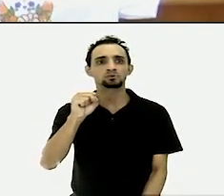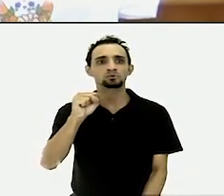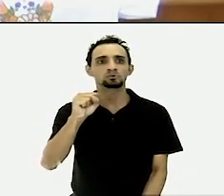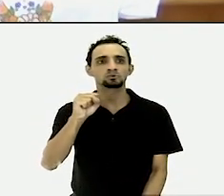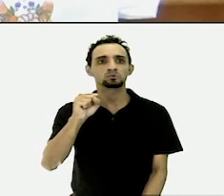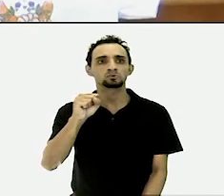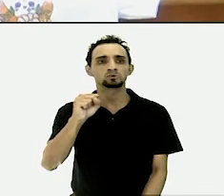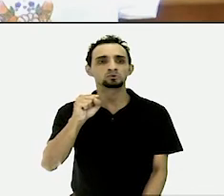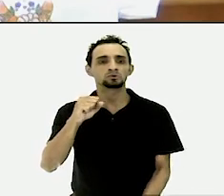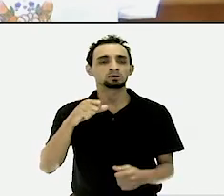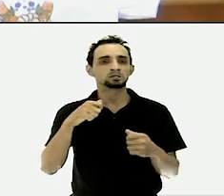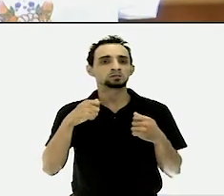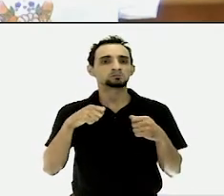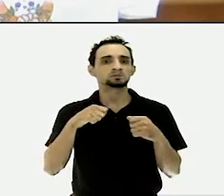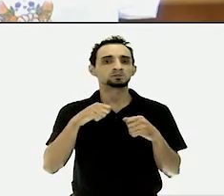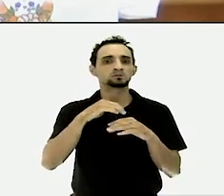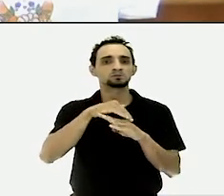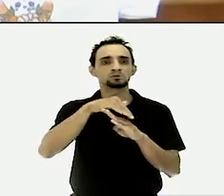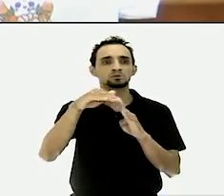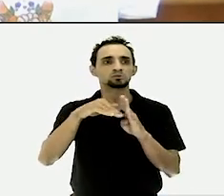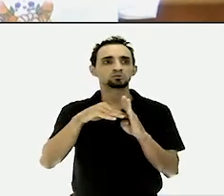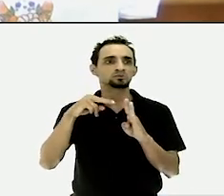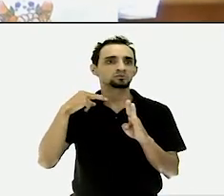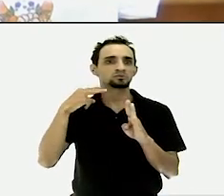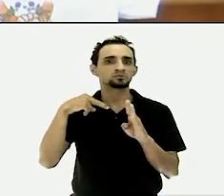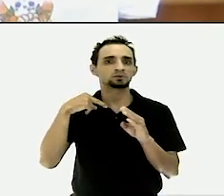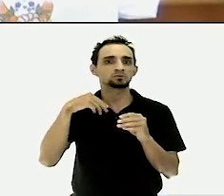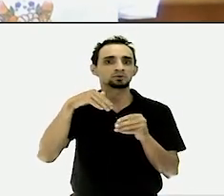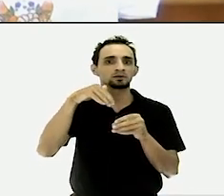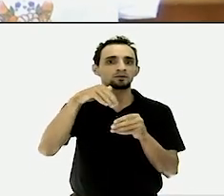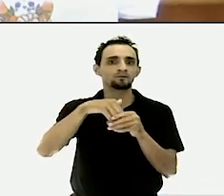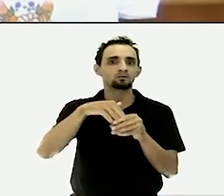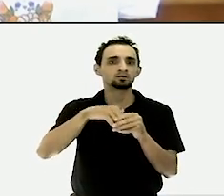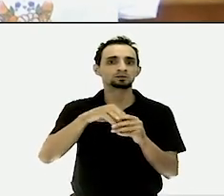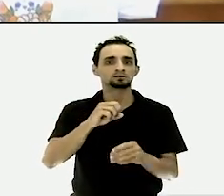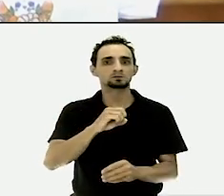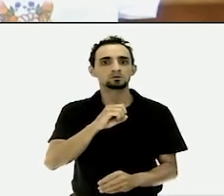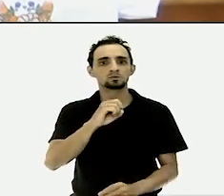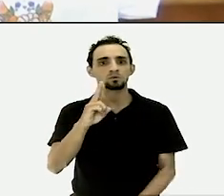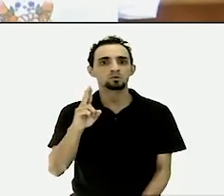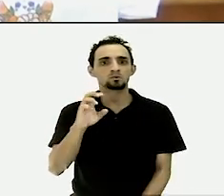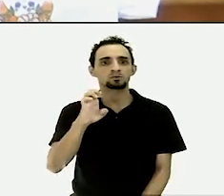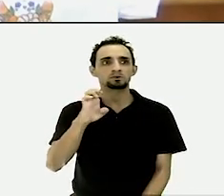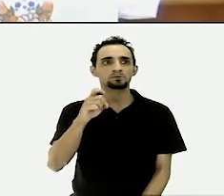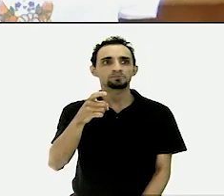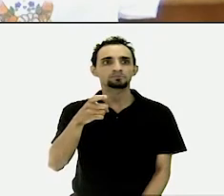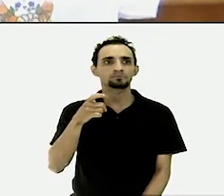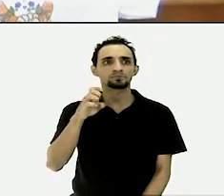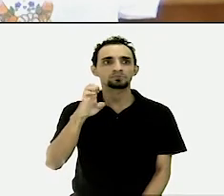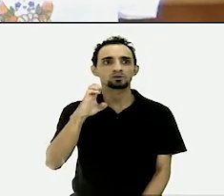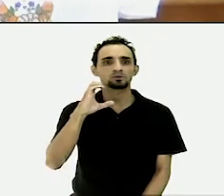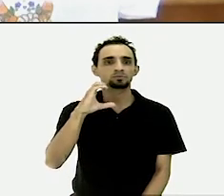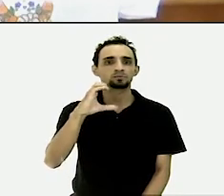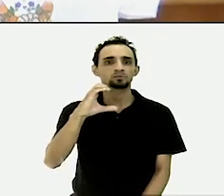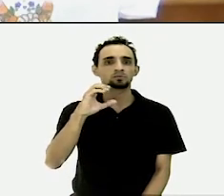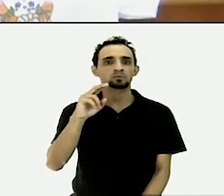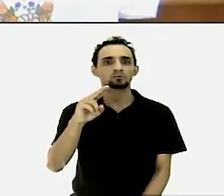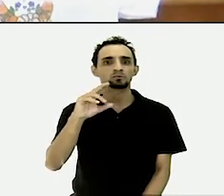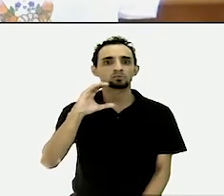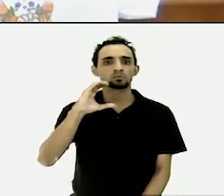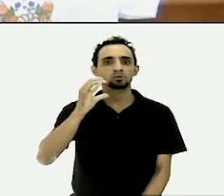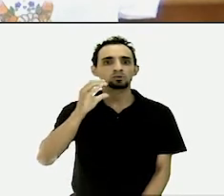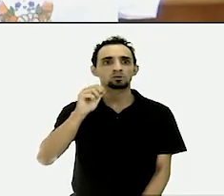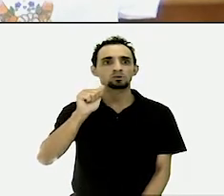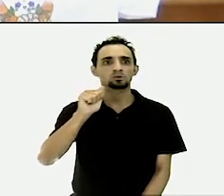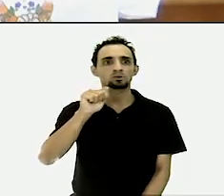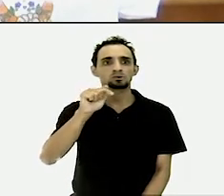da vereadora Rosa Maria Padial Pereira Ribas. Moção de repúdio ao citado deputado por esse ter publicado